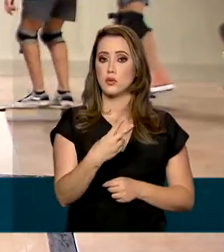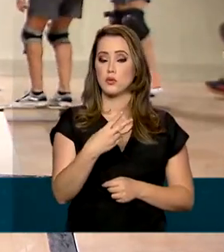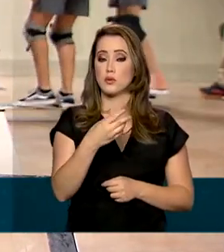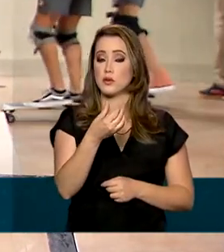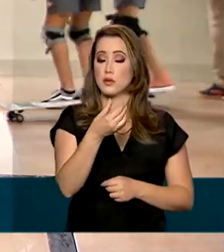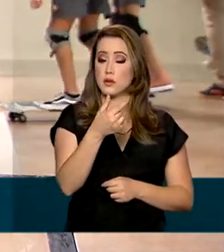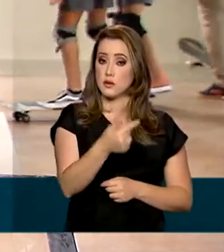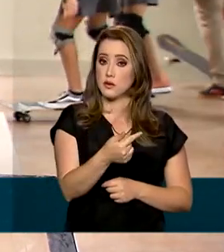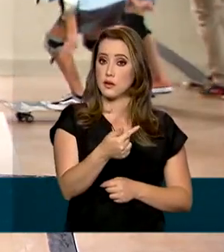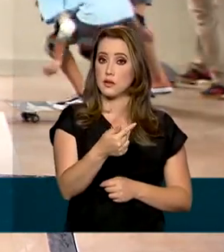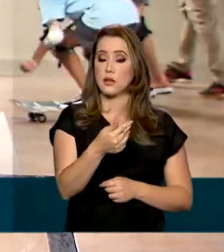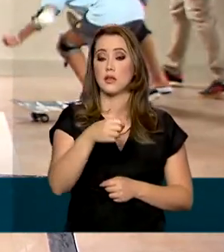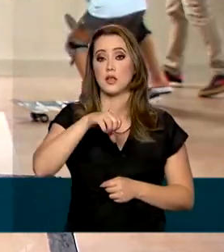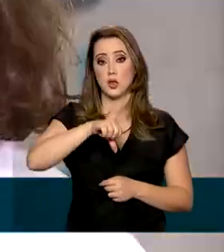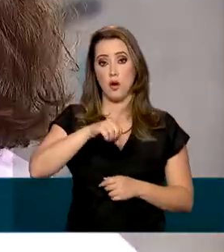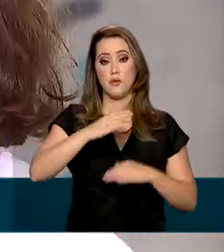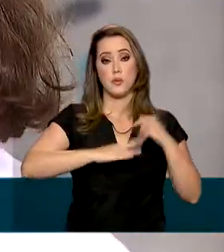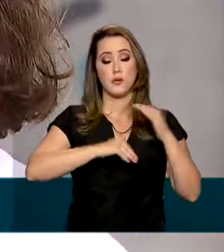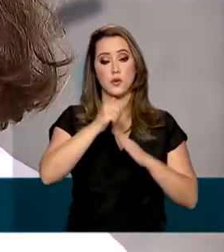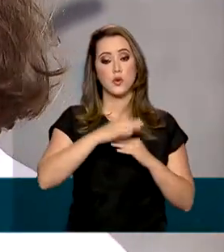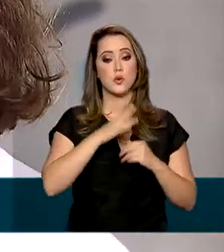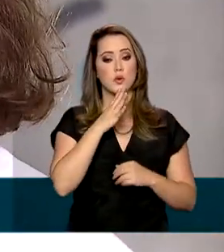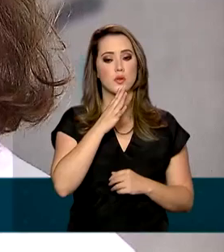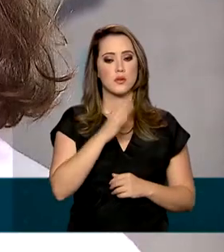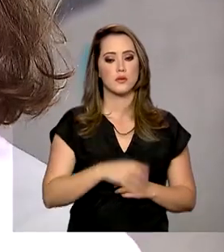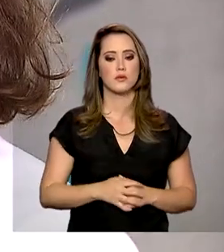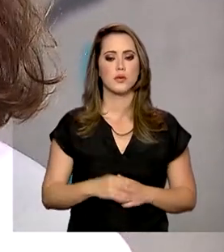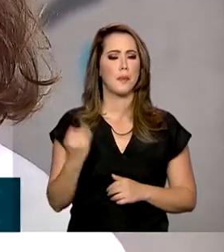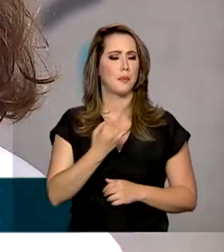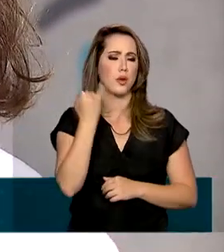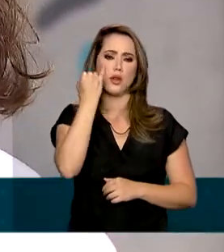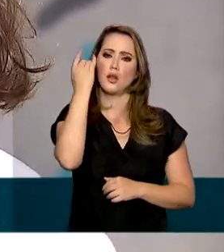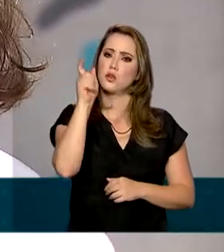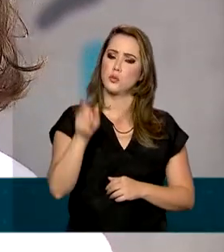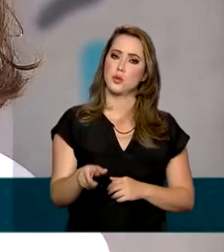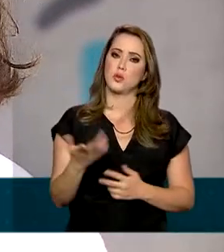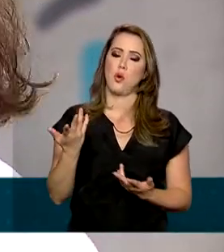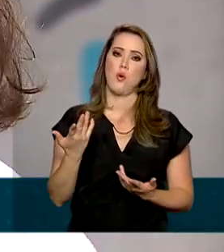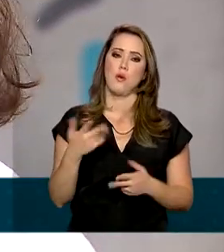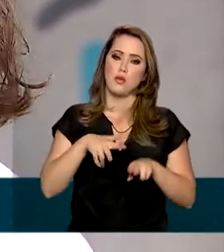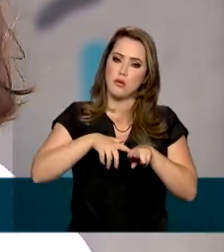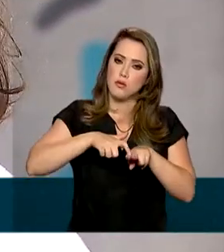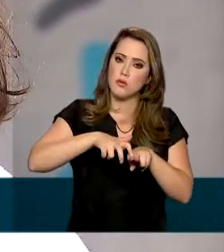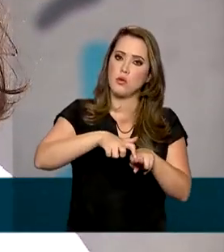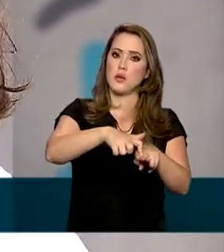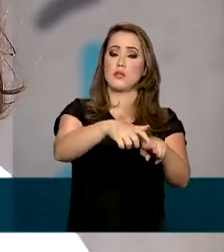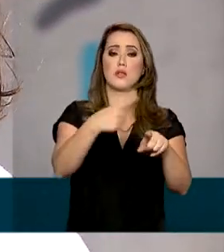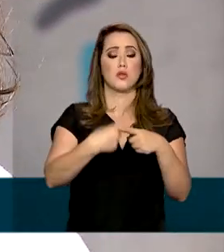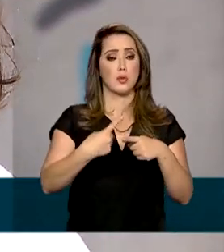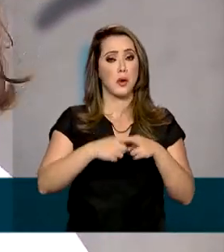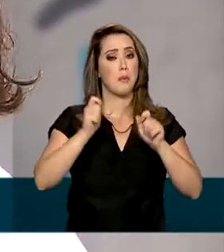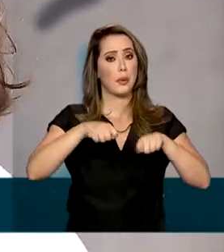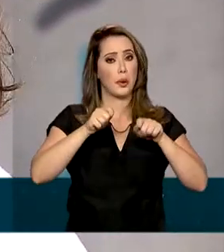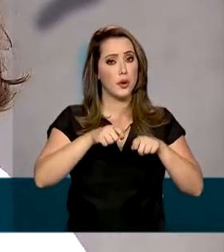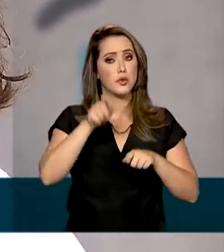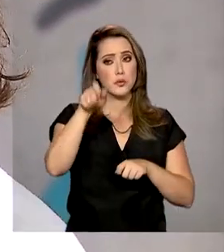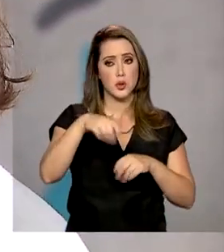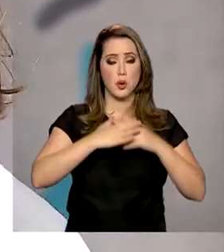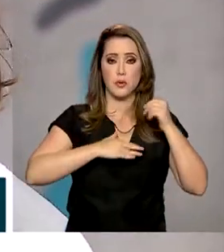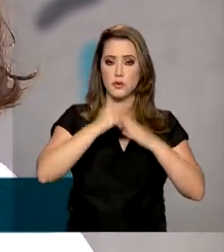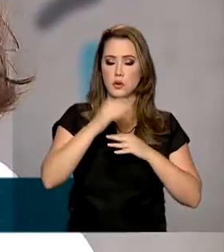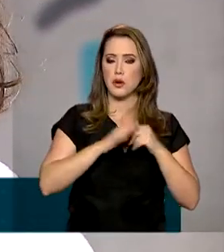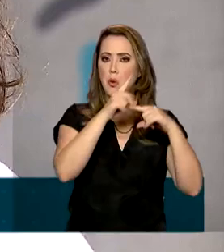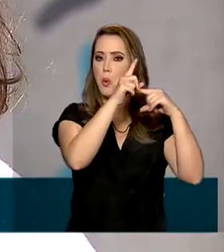2.269 ocupações reconhecidas. Um passo, né, bem importante para o skate. Pode ser um skatista profissional que